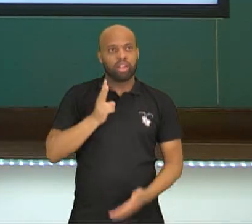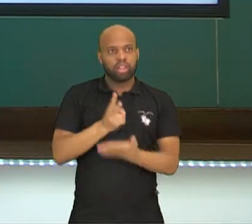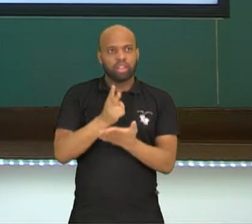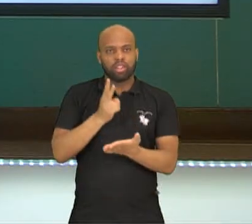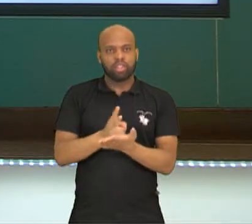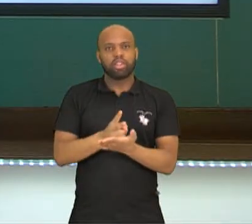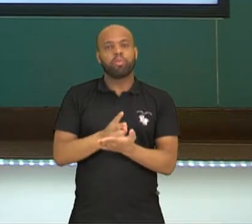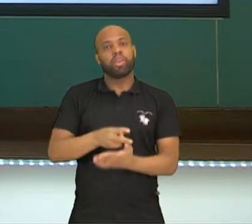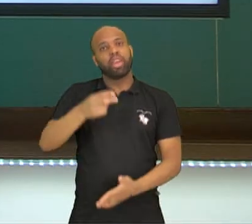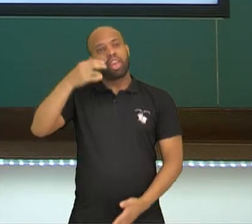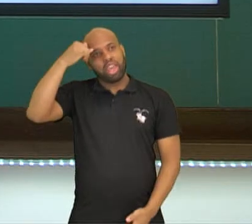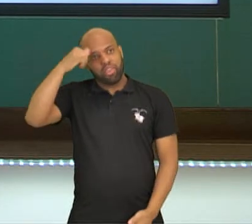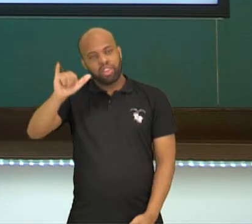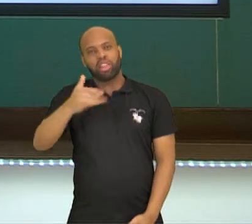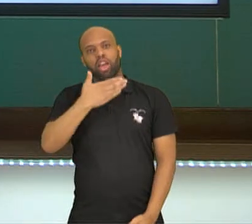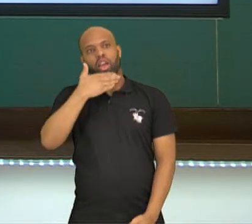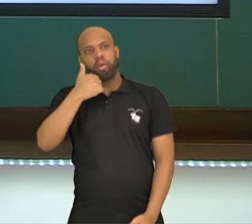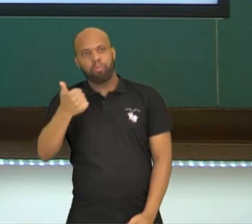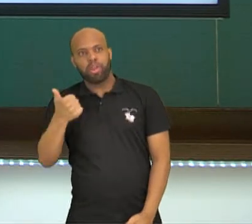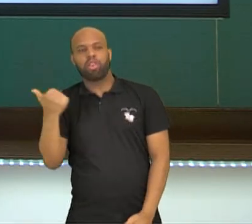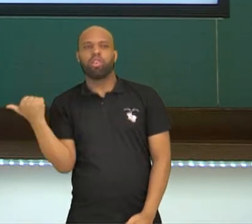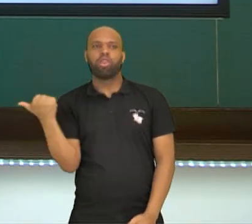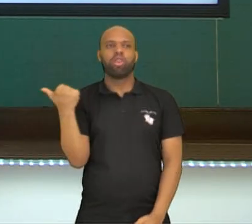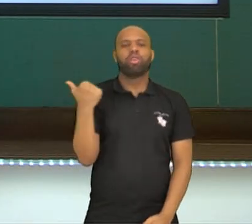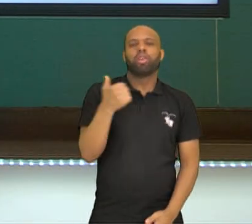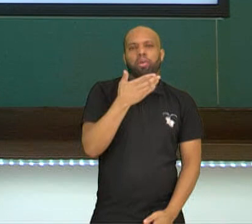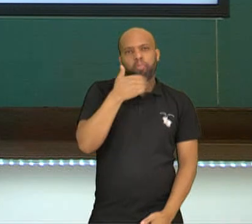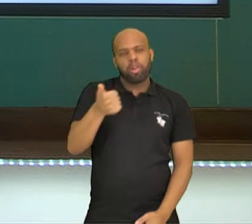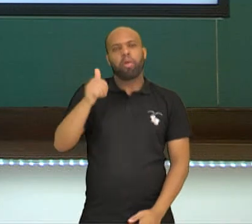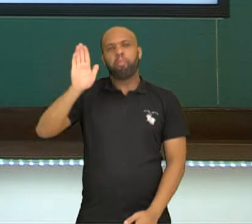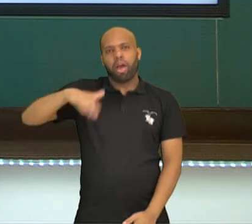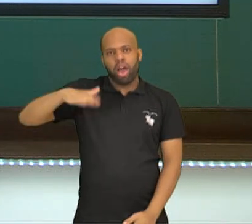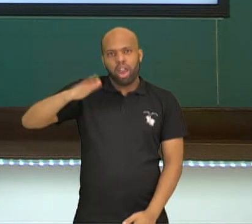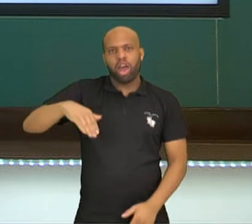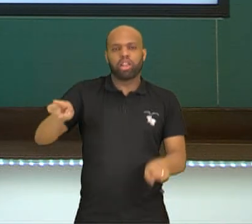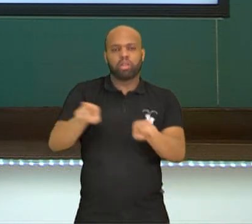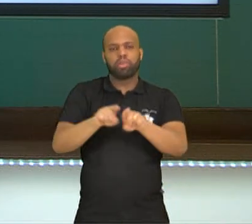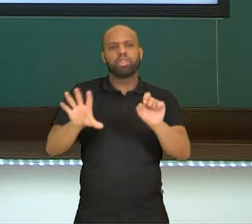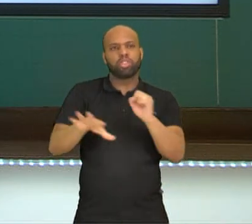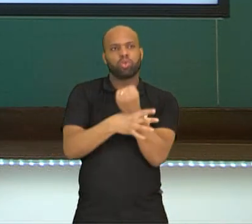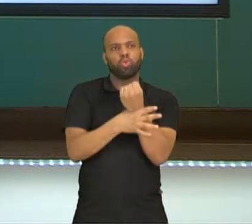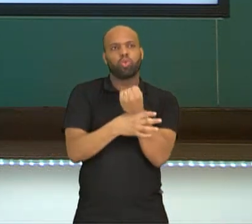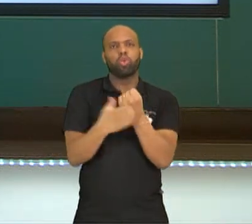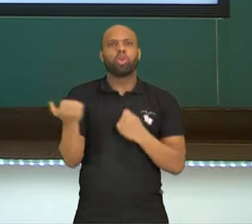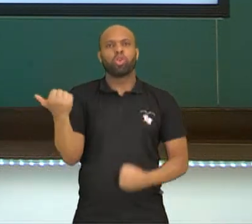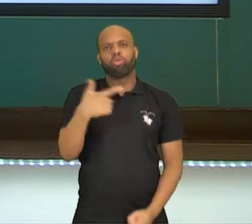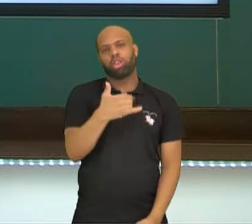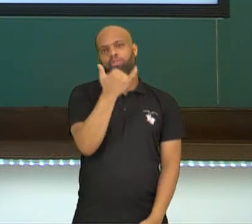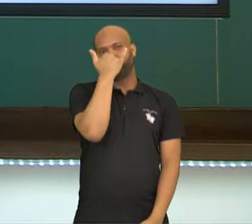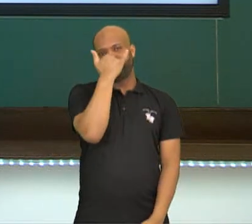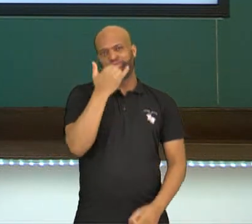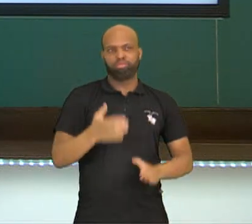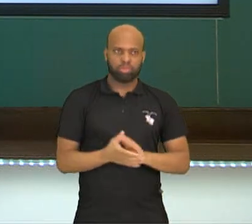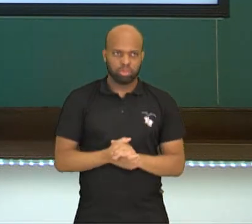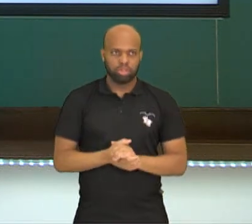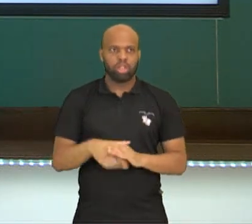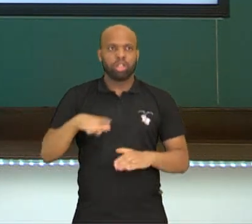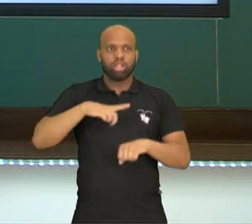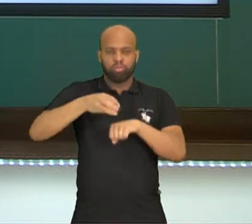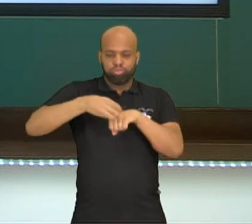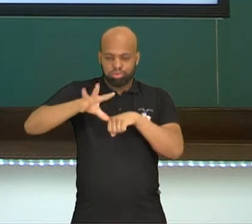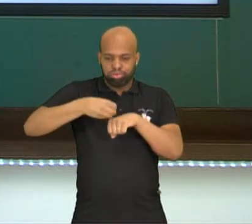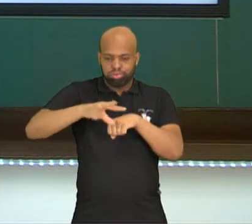sempre, prevenir é sempre mais fácil, mais barato, mais seguro do que remediar. Orientações